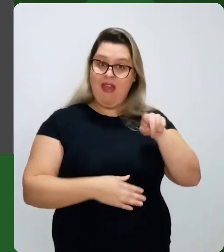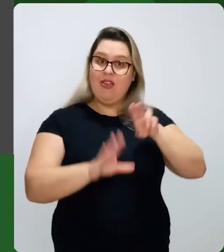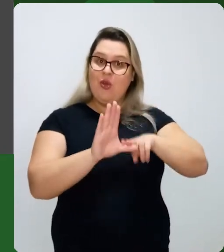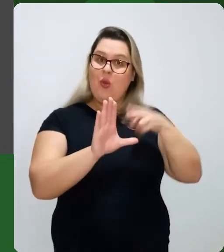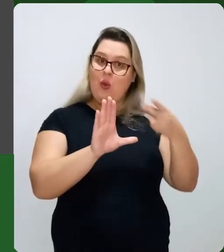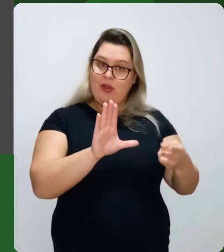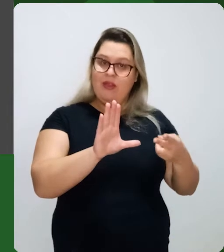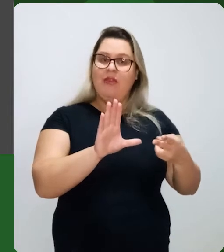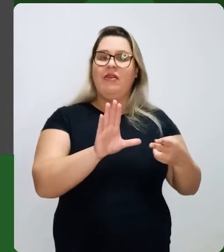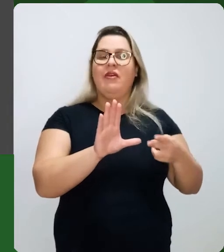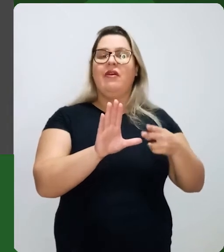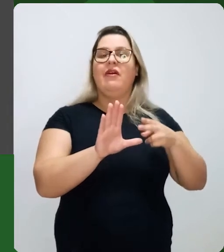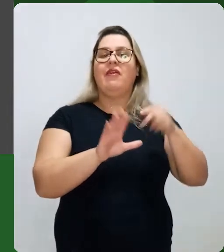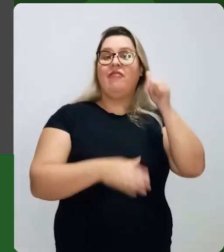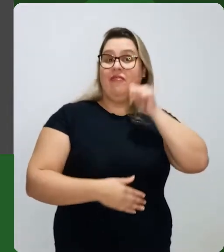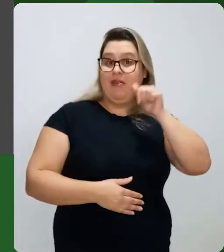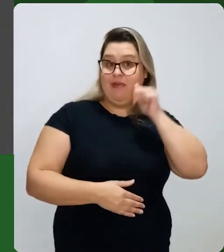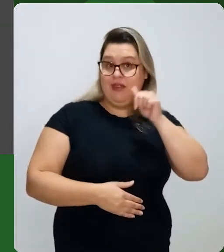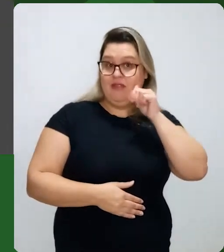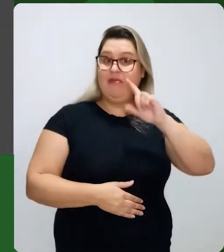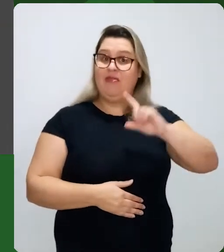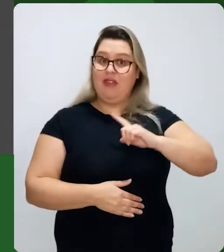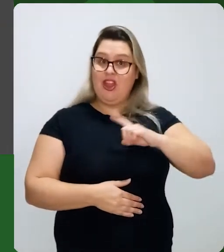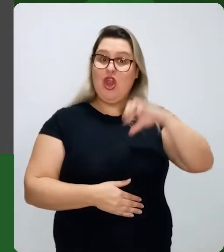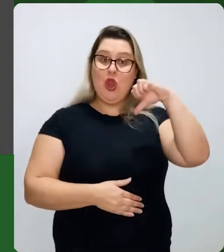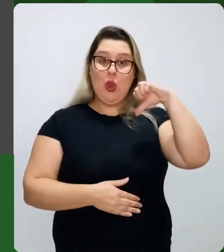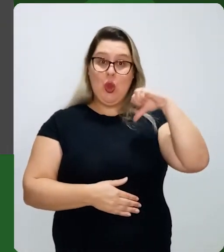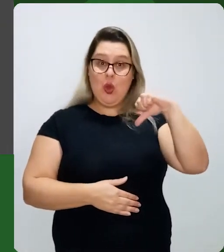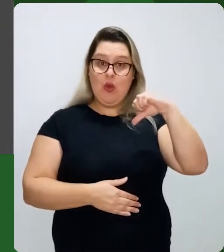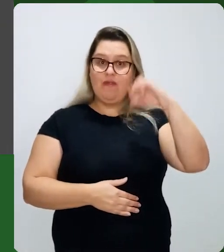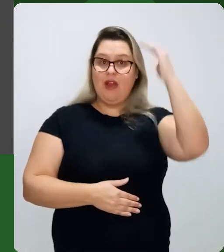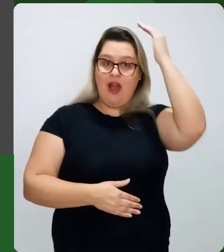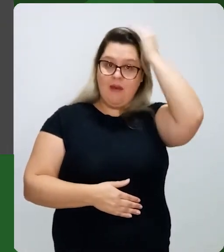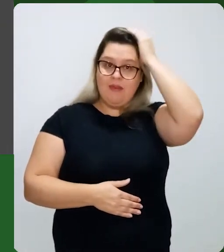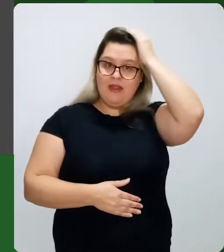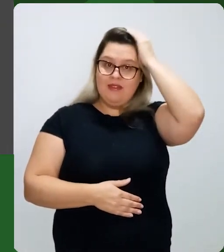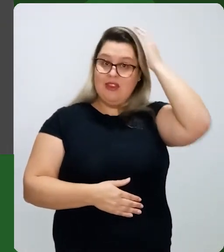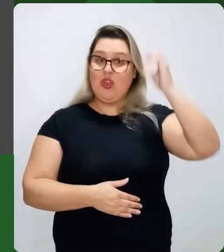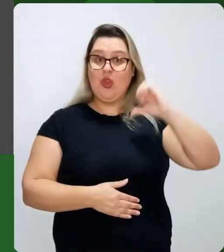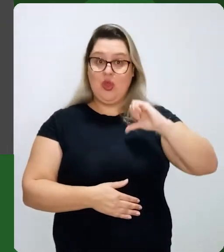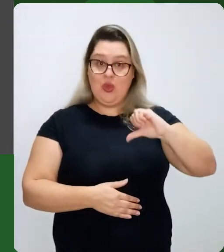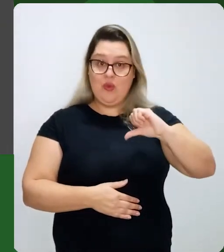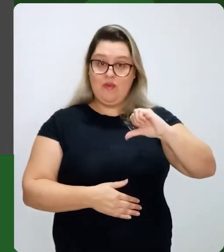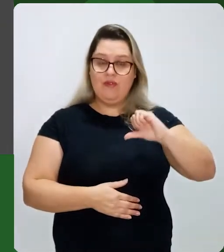Esse croquis feminino ali, ele tem 9 cabeças.